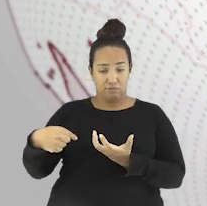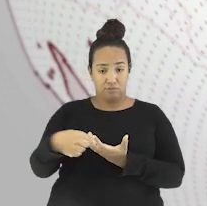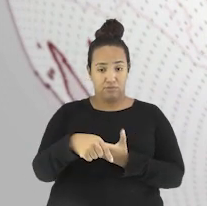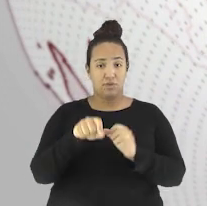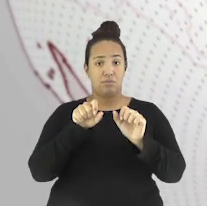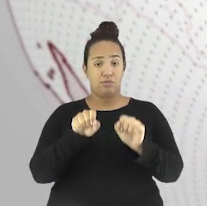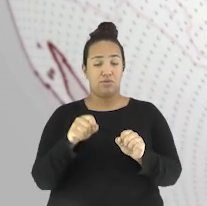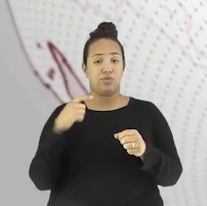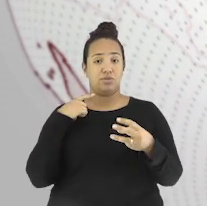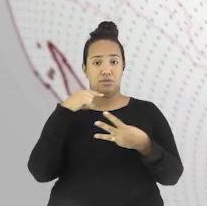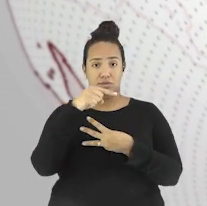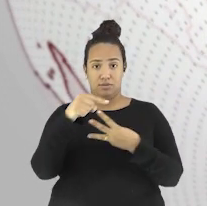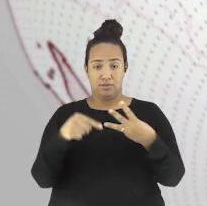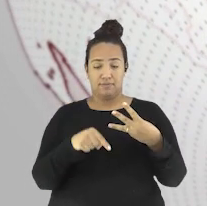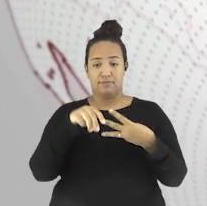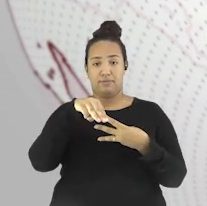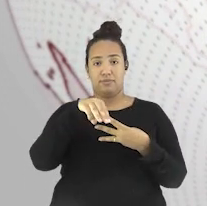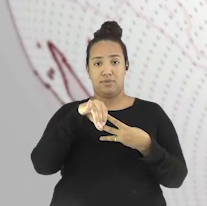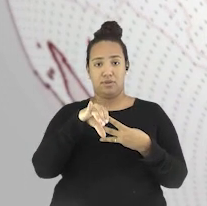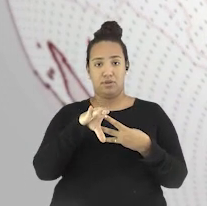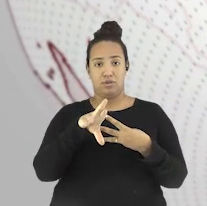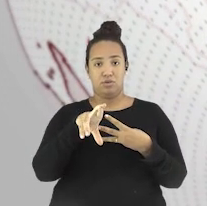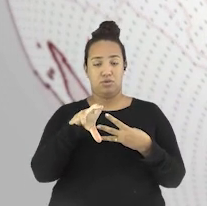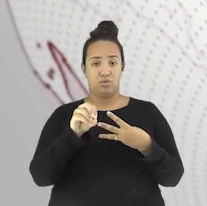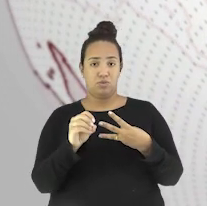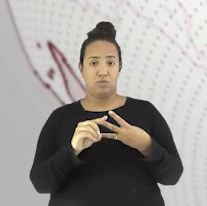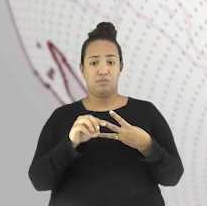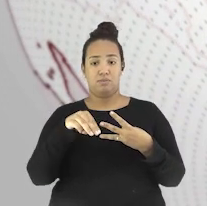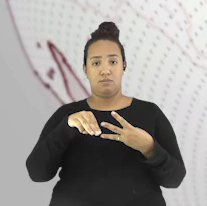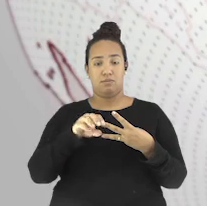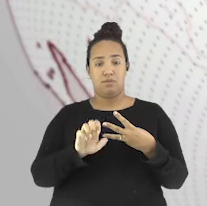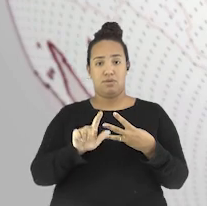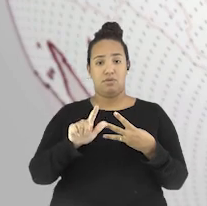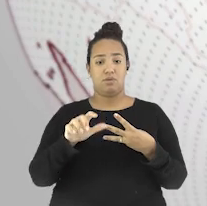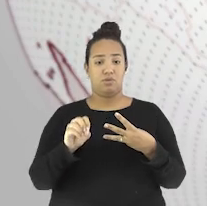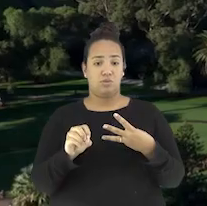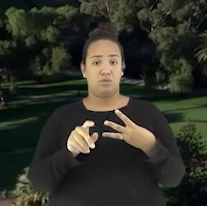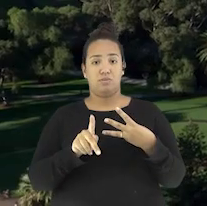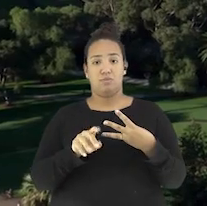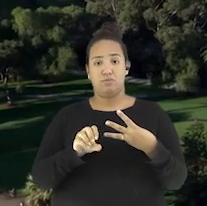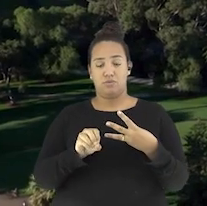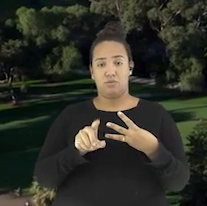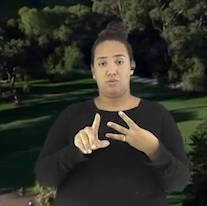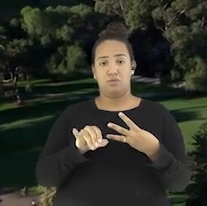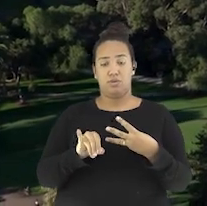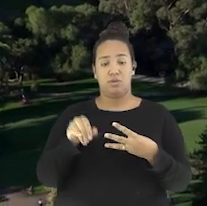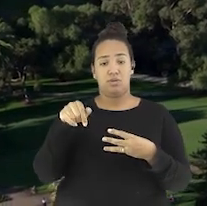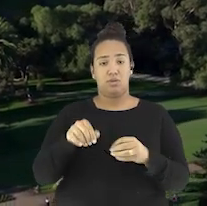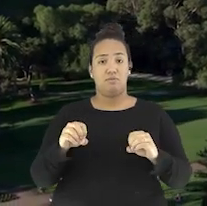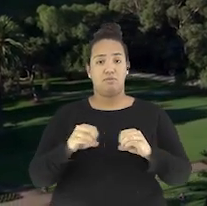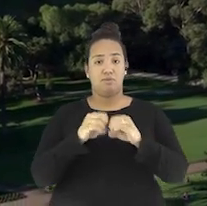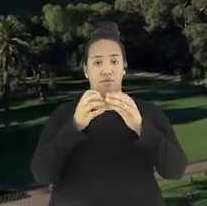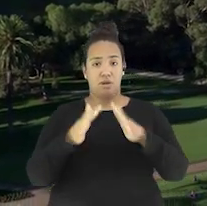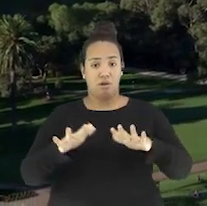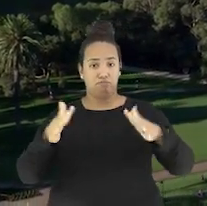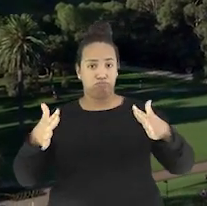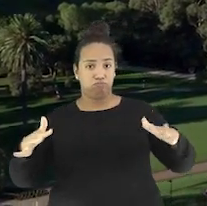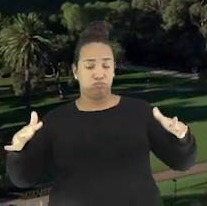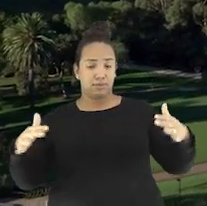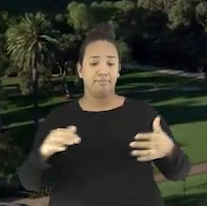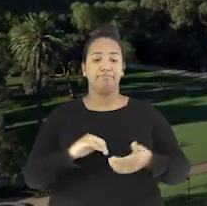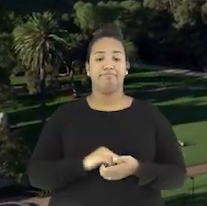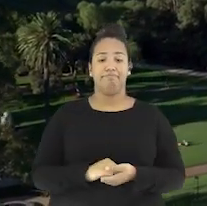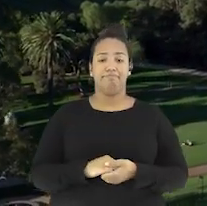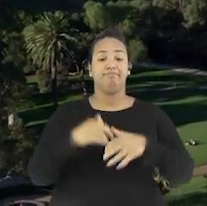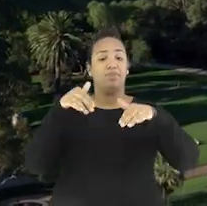e 9º ano. E hoje vamos falar sobre características sociais e físicas. A Austrália apresenta grande relevância para